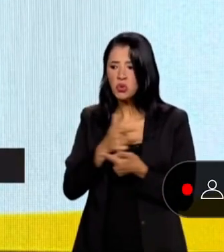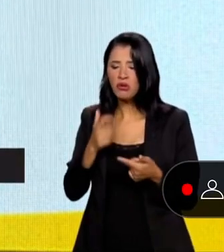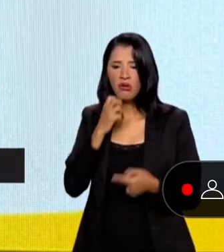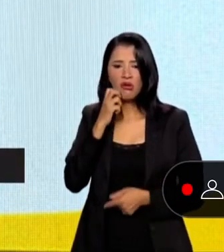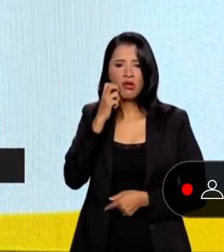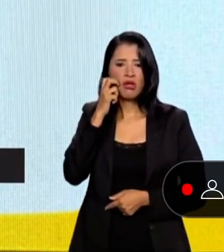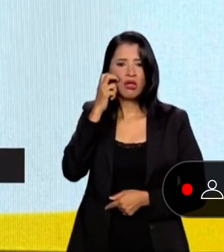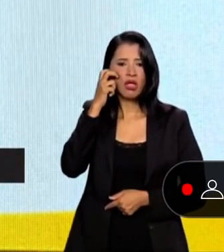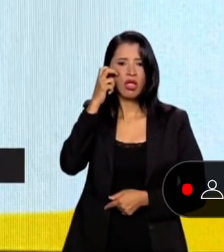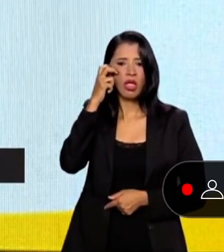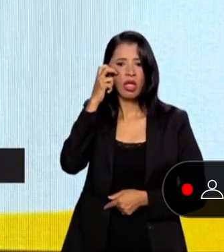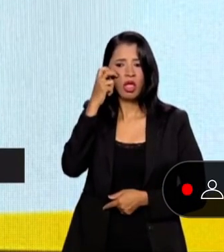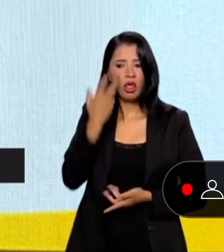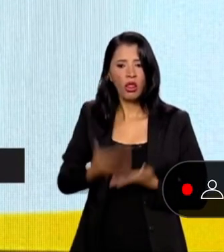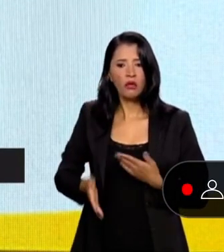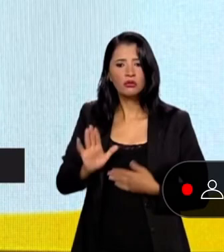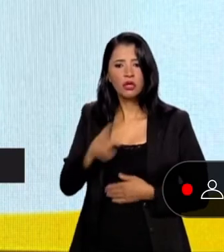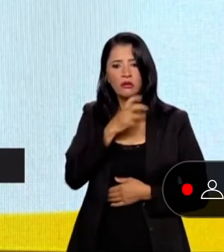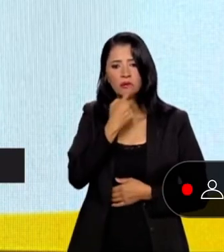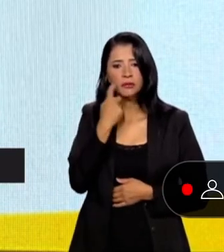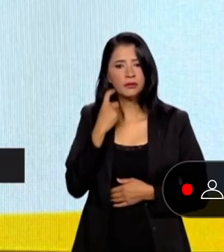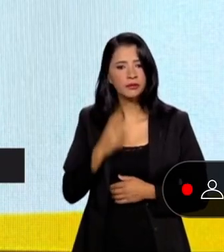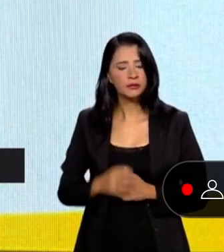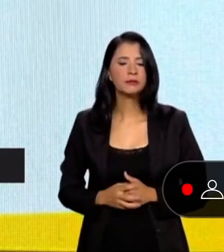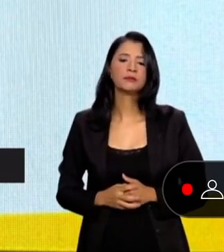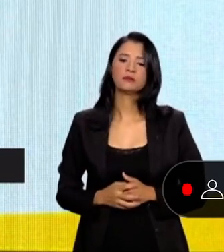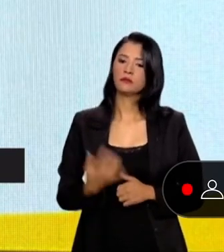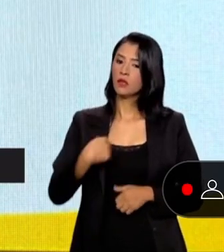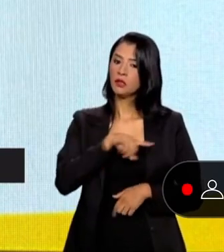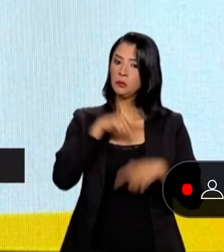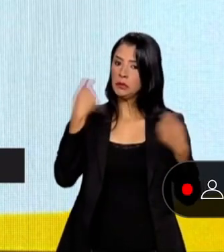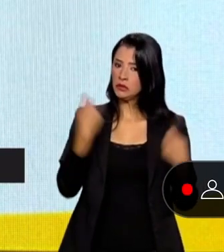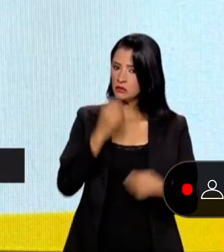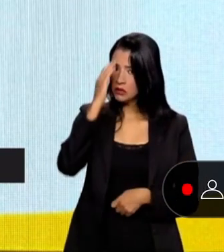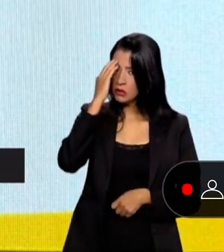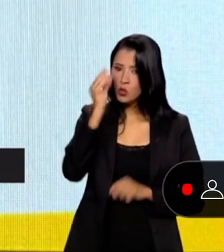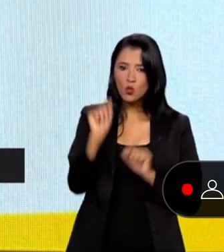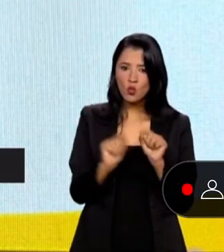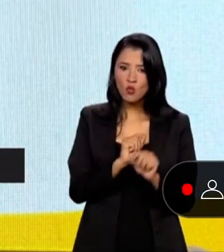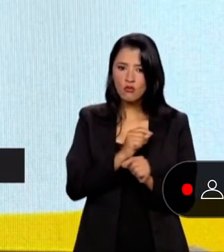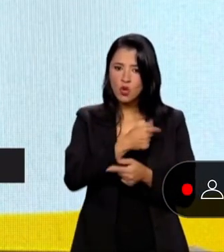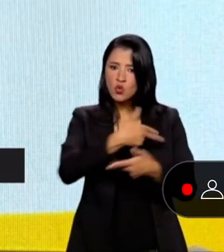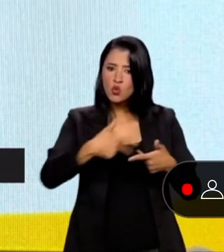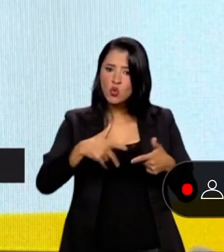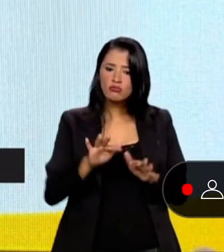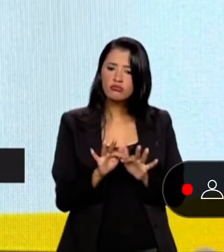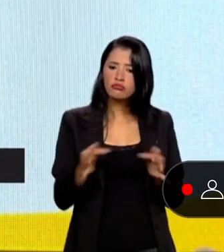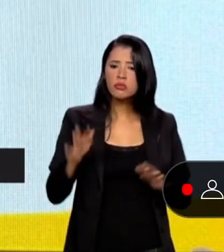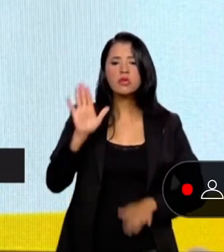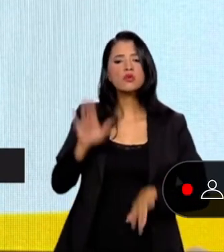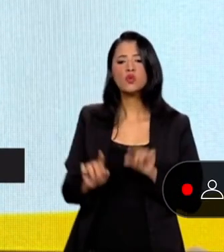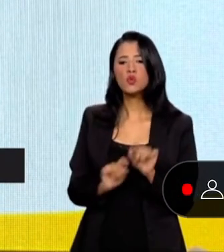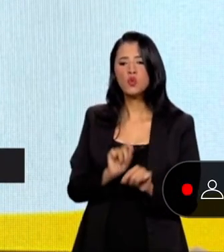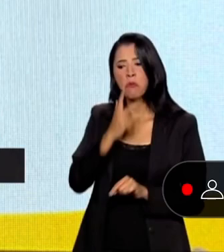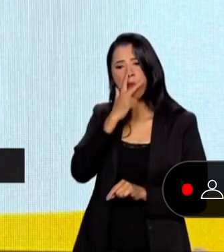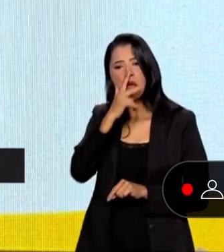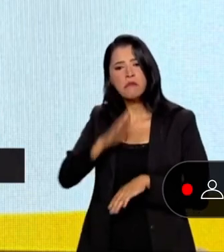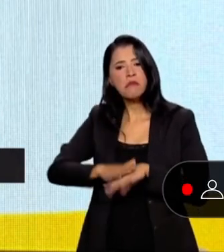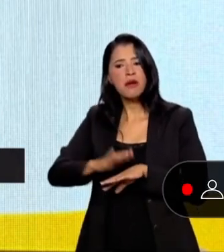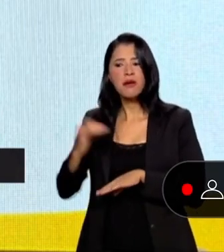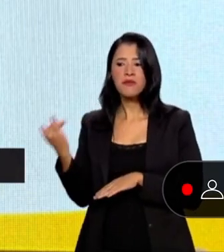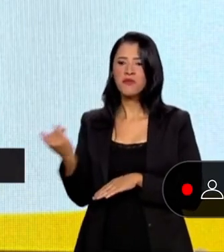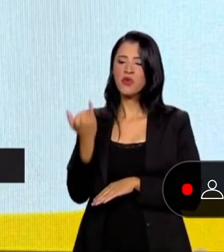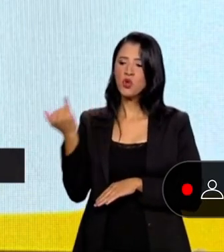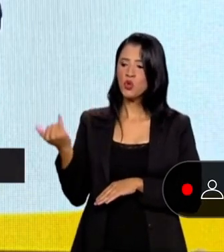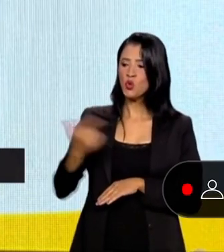vergonha. E a gente tem que compreender que as coisas simples, muitas vezes, têm mais importância